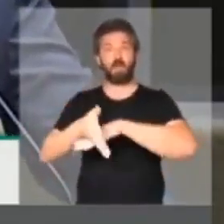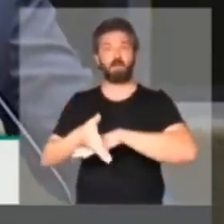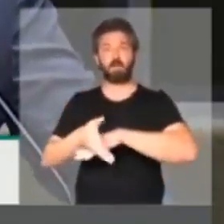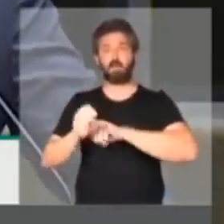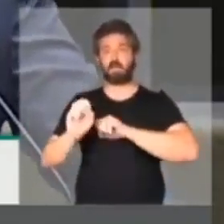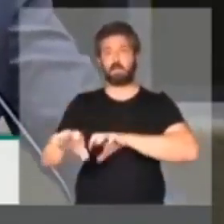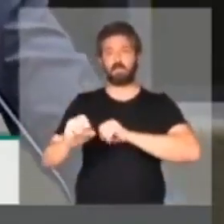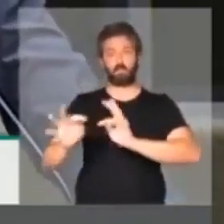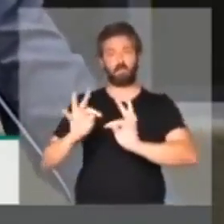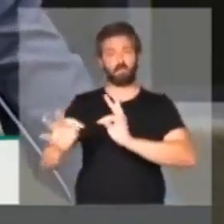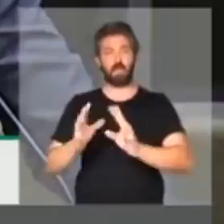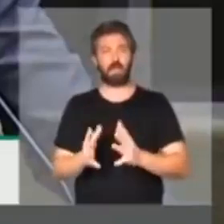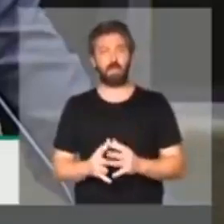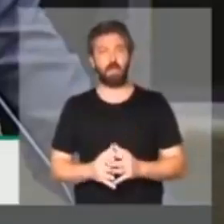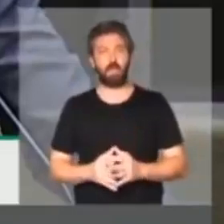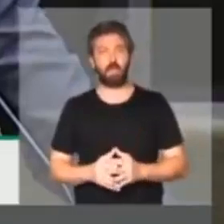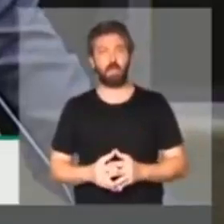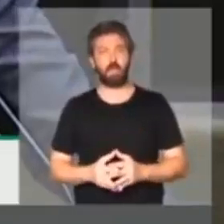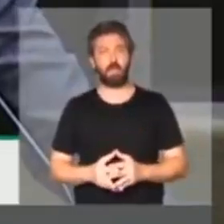ao ensino técnico.